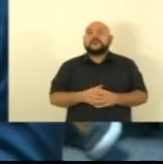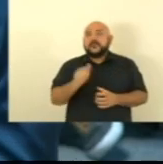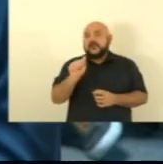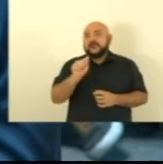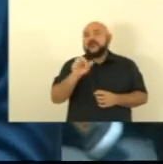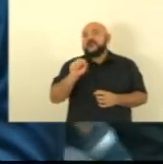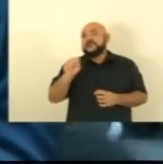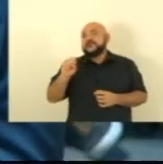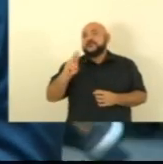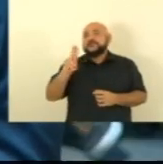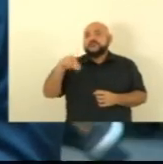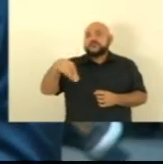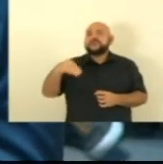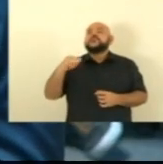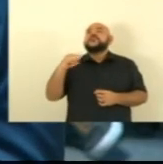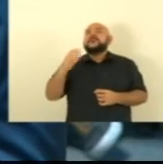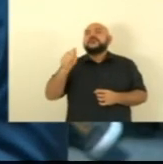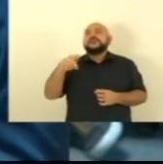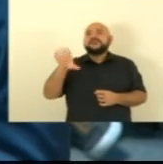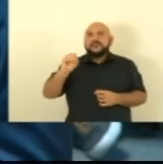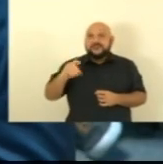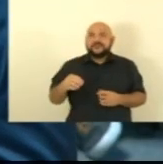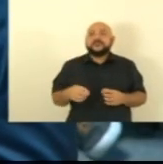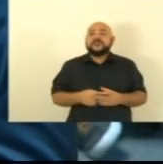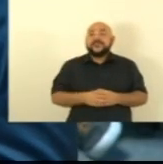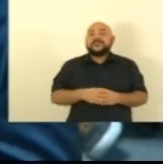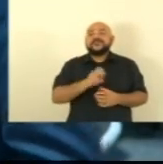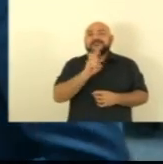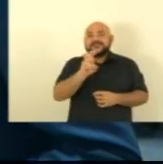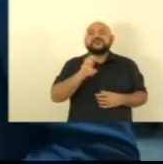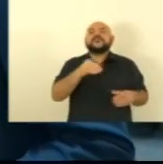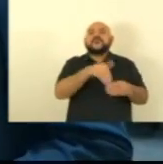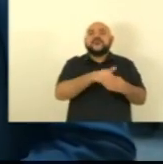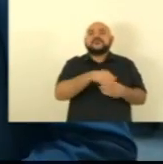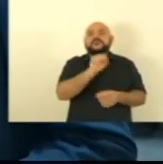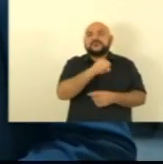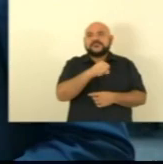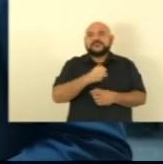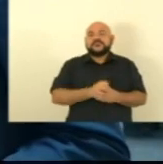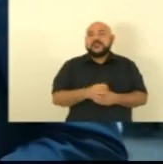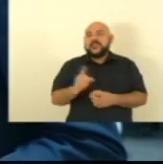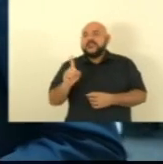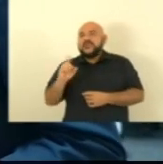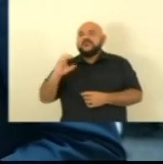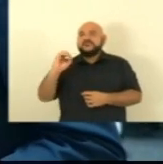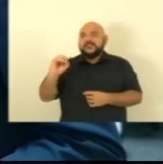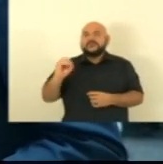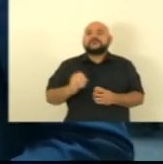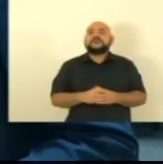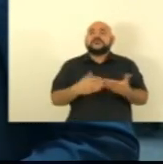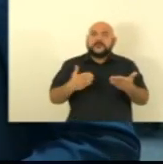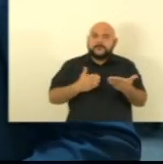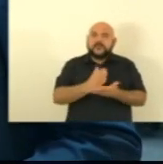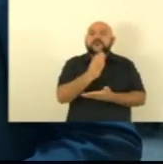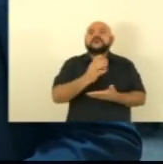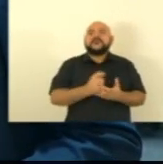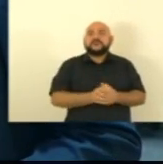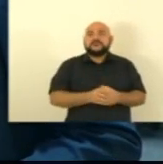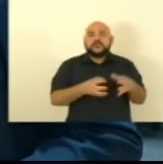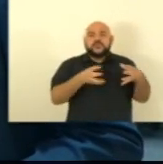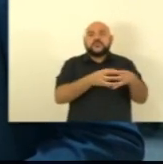relator. Deputado Capitão, com relator. 5 votos sim, nenhum voto não aprovado na Comissão de Defesa dos Direitos